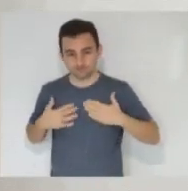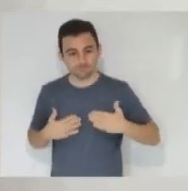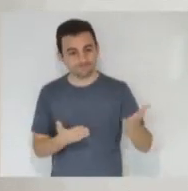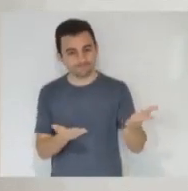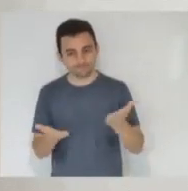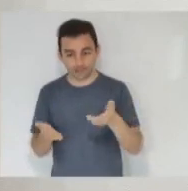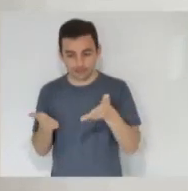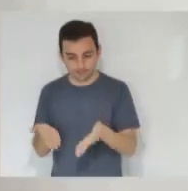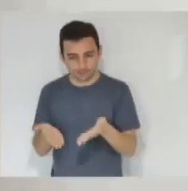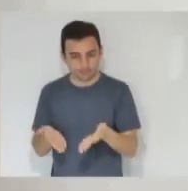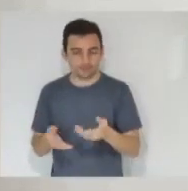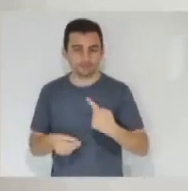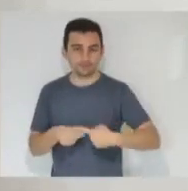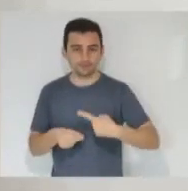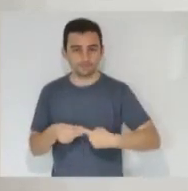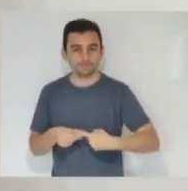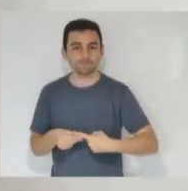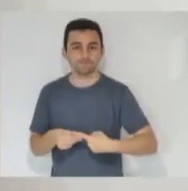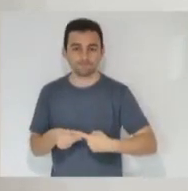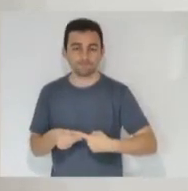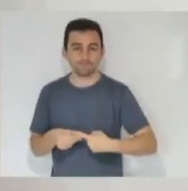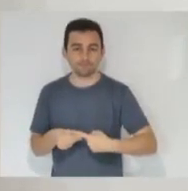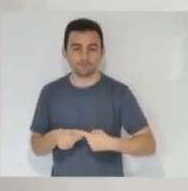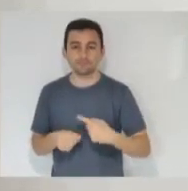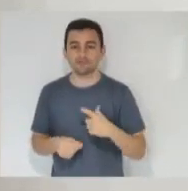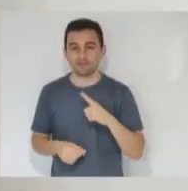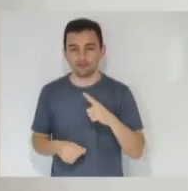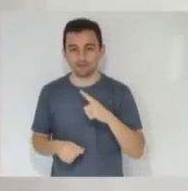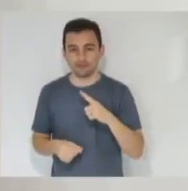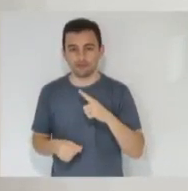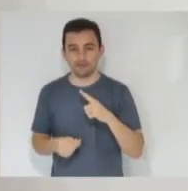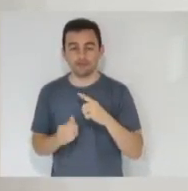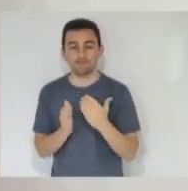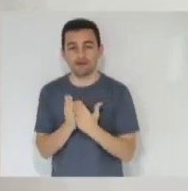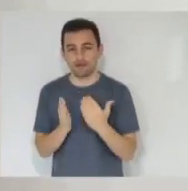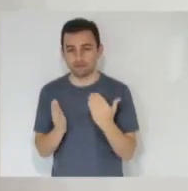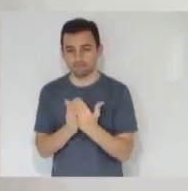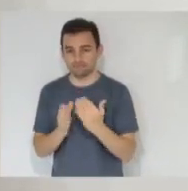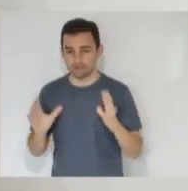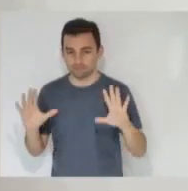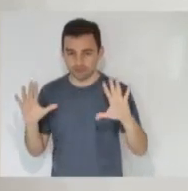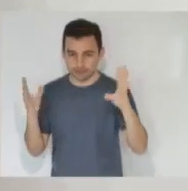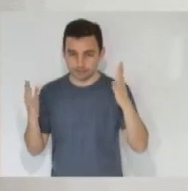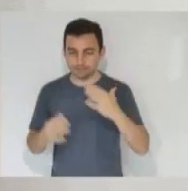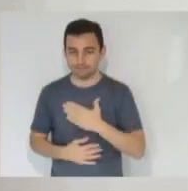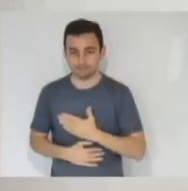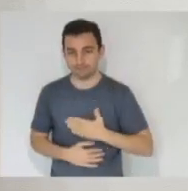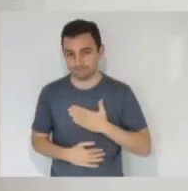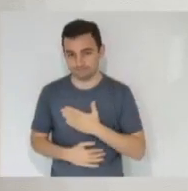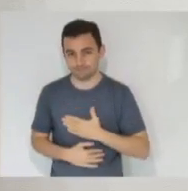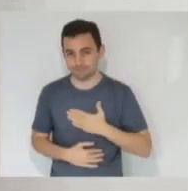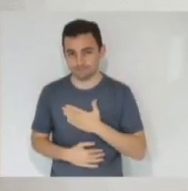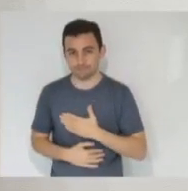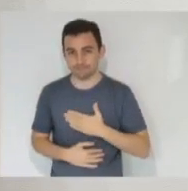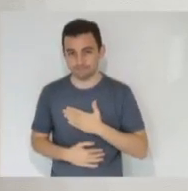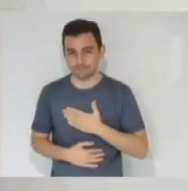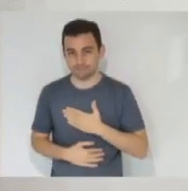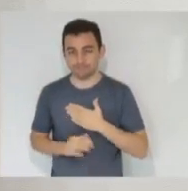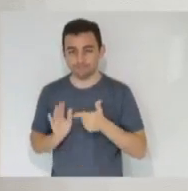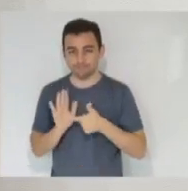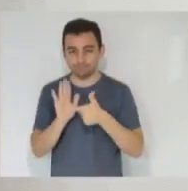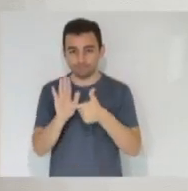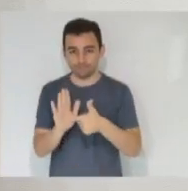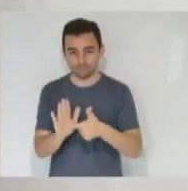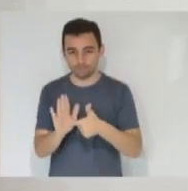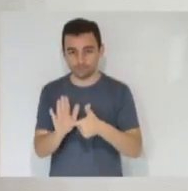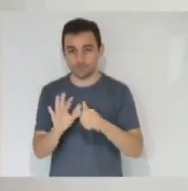Parque Municipal, que terá realmente esse grande evento e teremos a satisfação de demonstrar todos